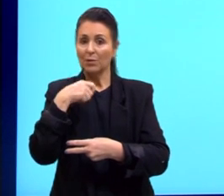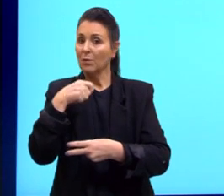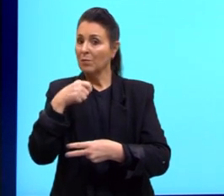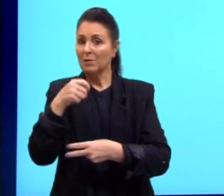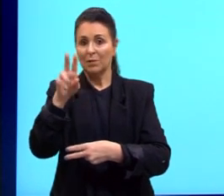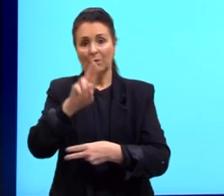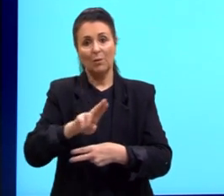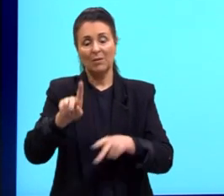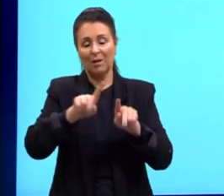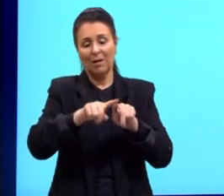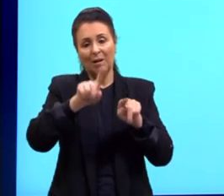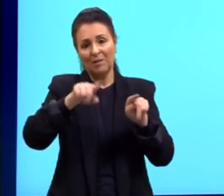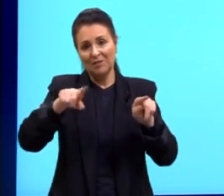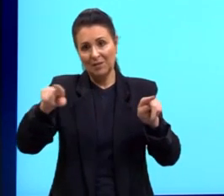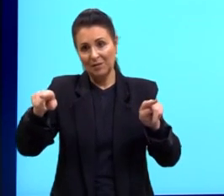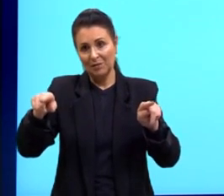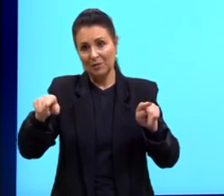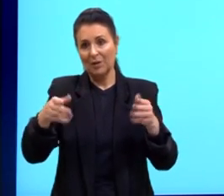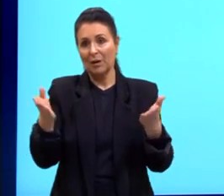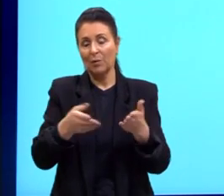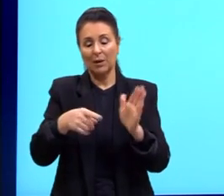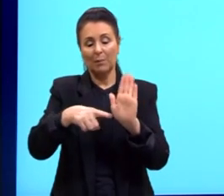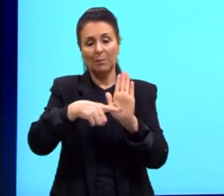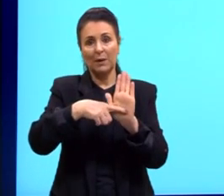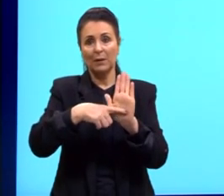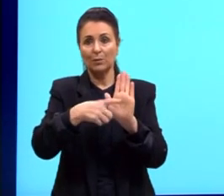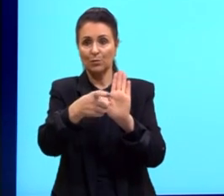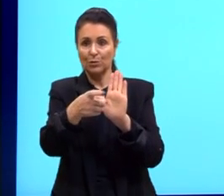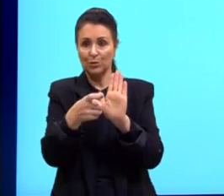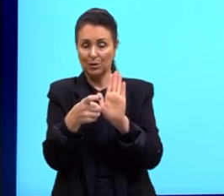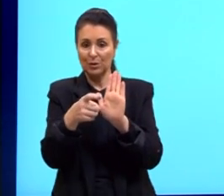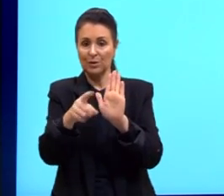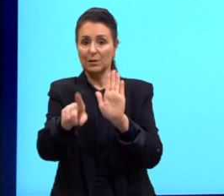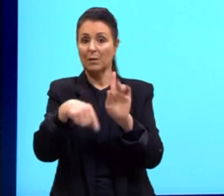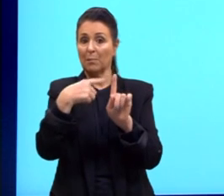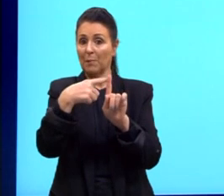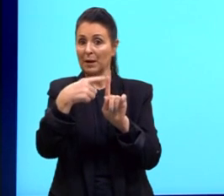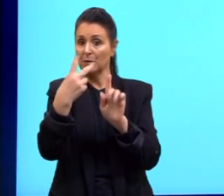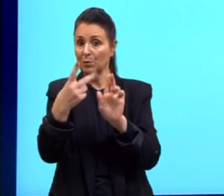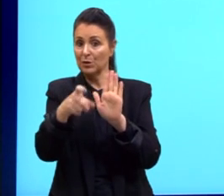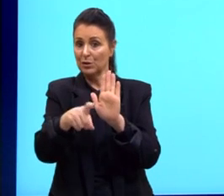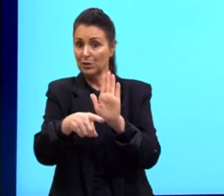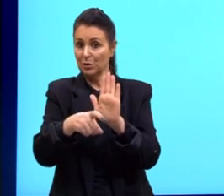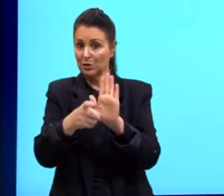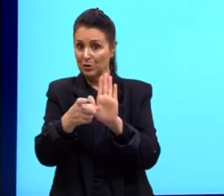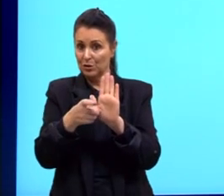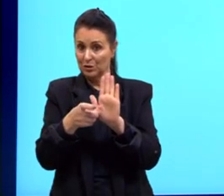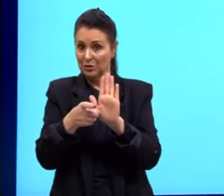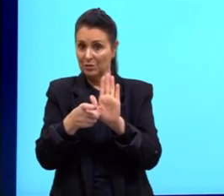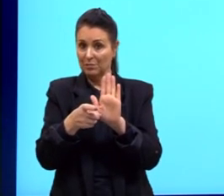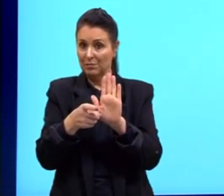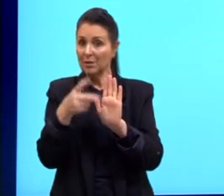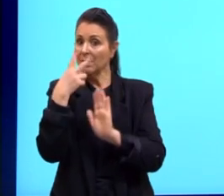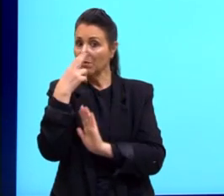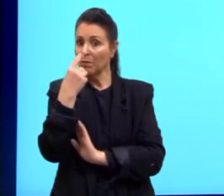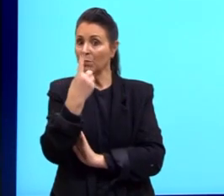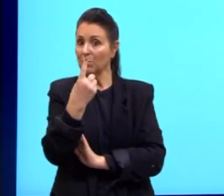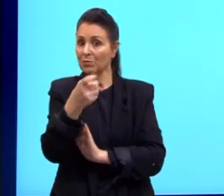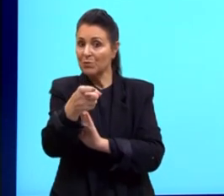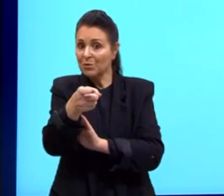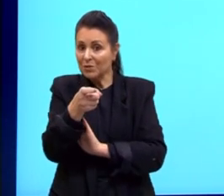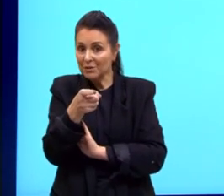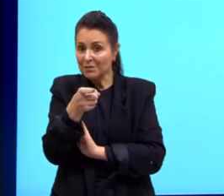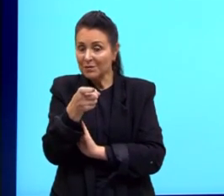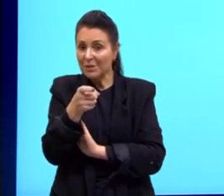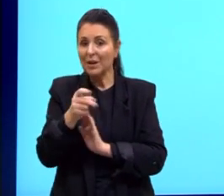representamos a variável e aqui - x + 2x res é um X e é